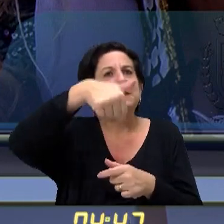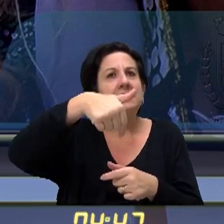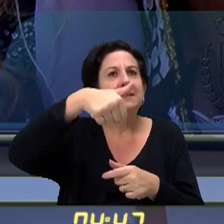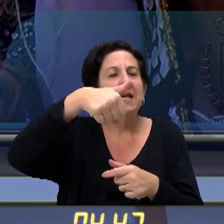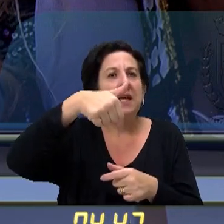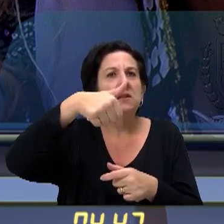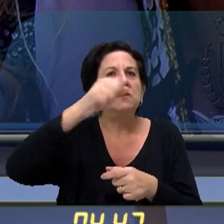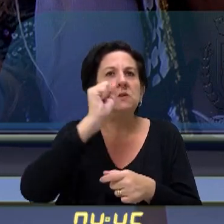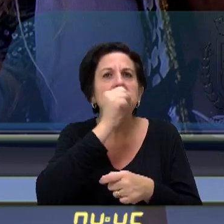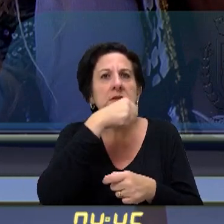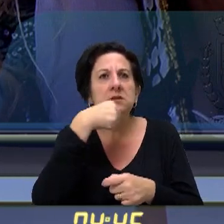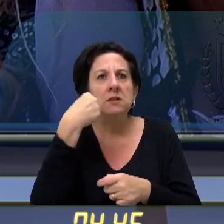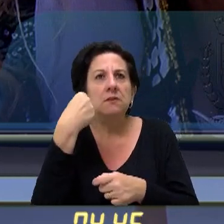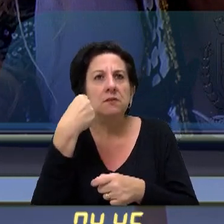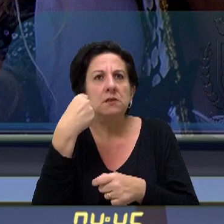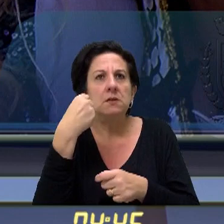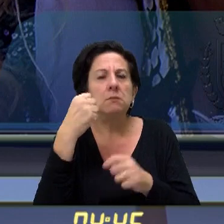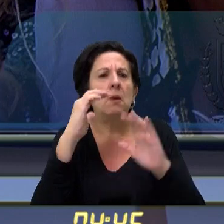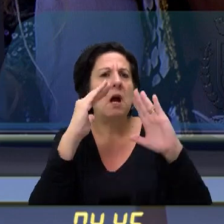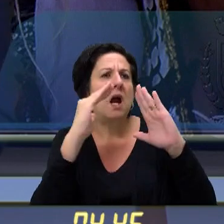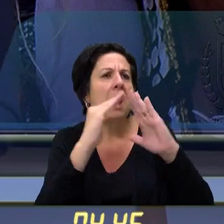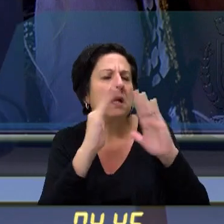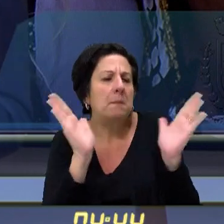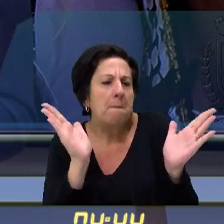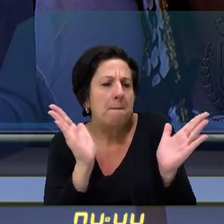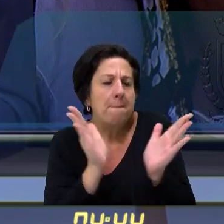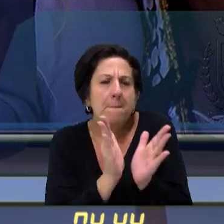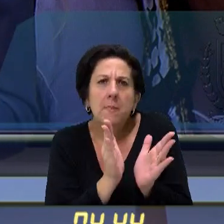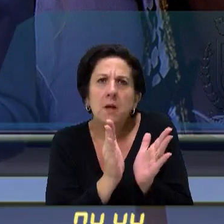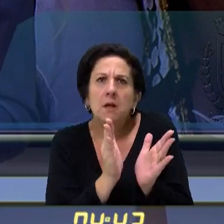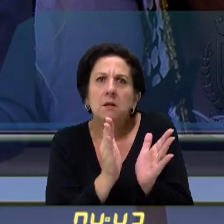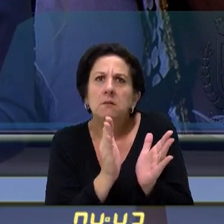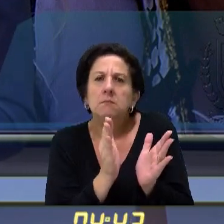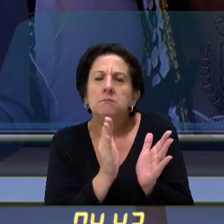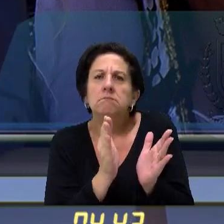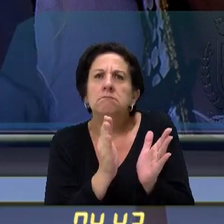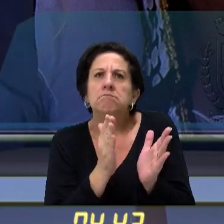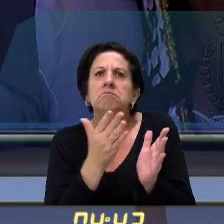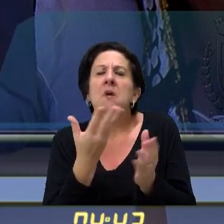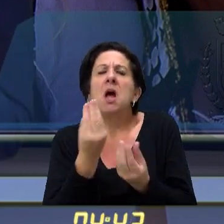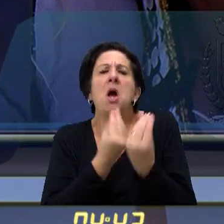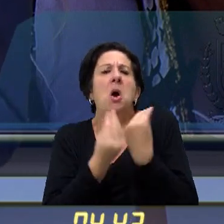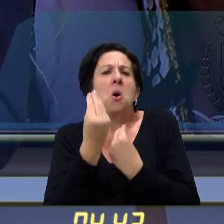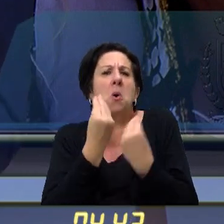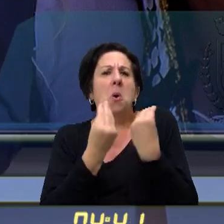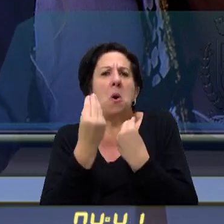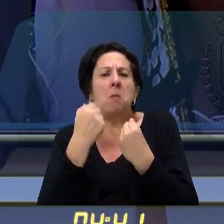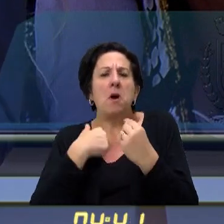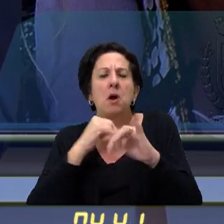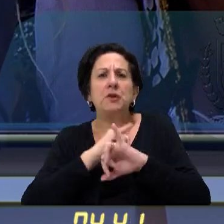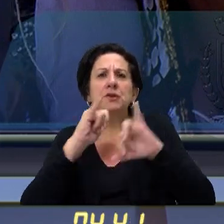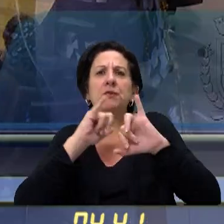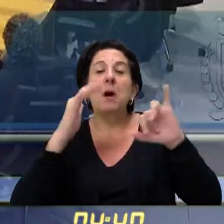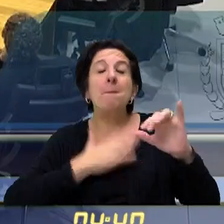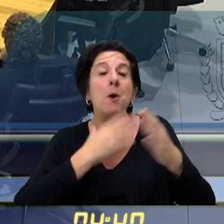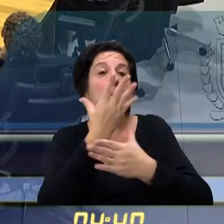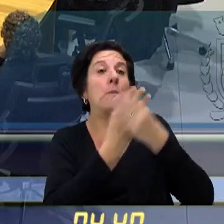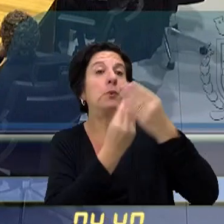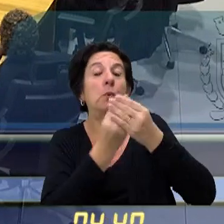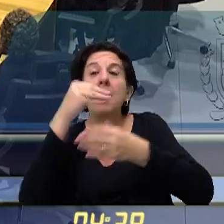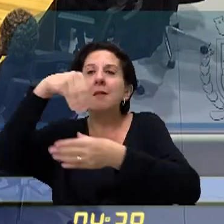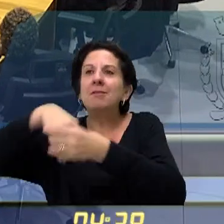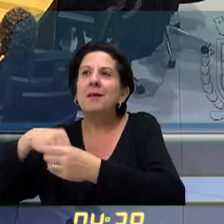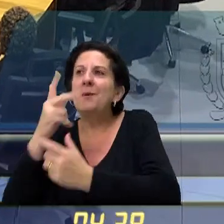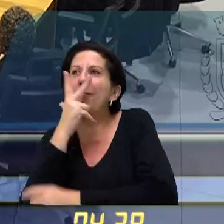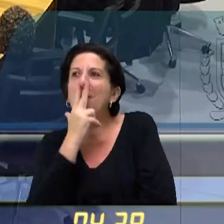numa casinha típica. Mas eu lhe pergunto, vereador Alex, como é que eu vou divulgar o meu produto se lá dentro